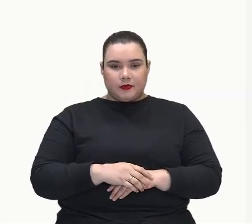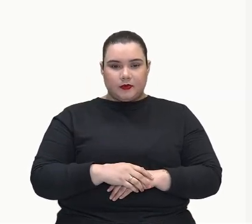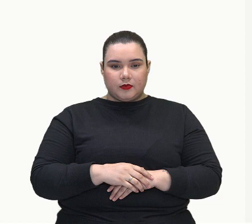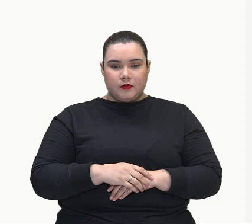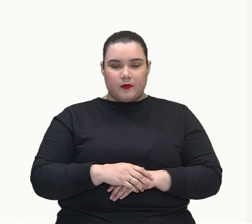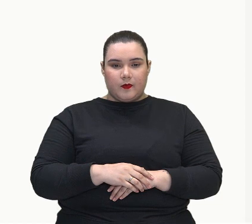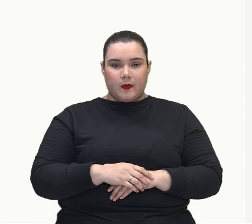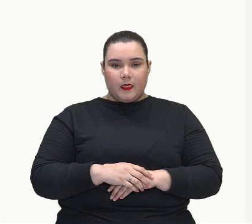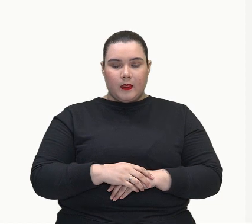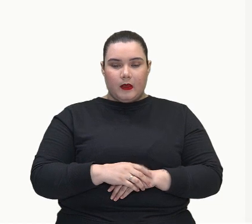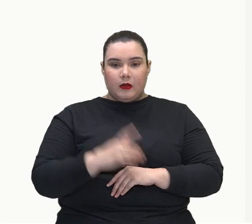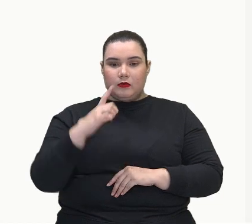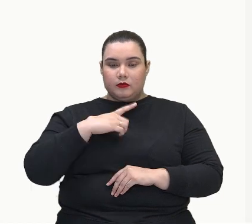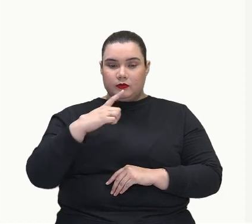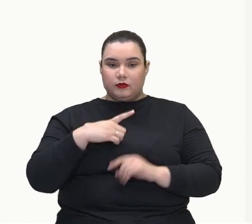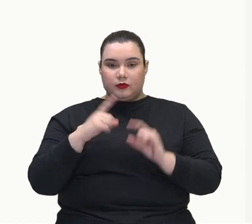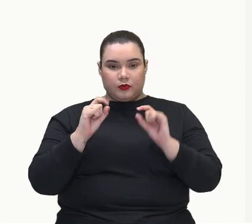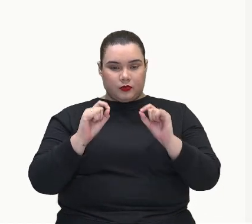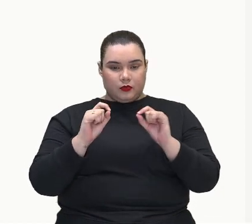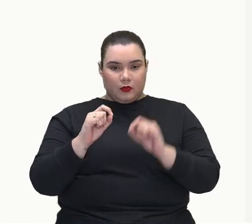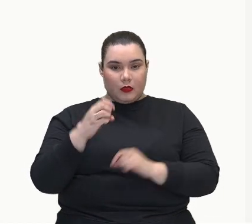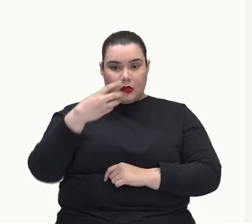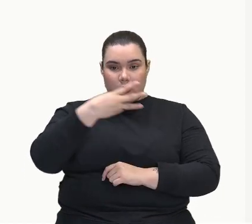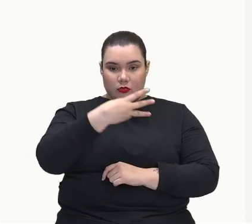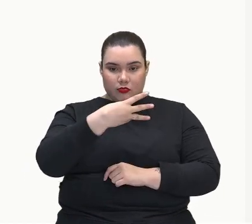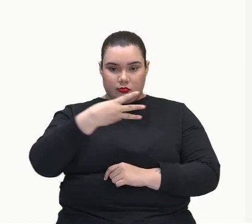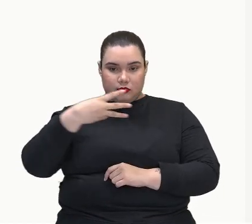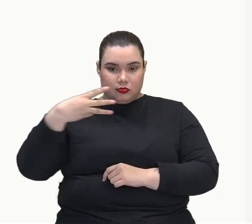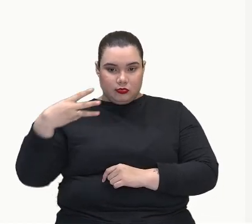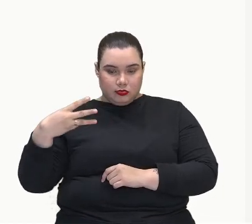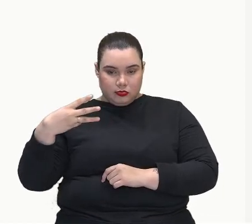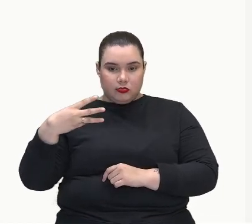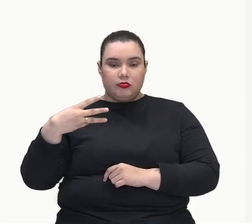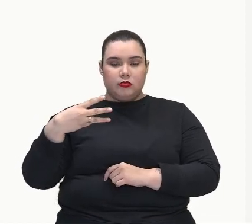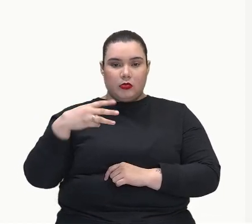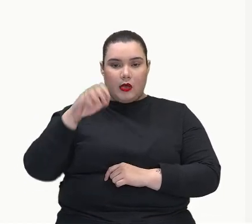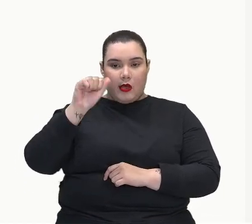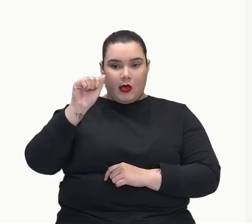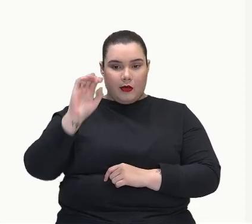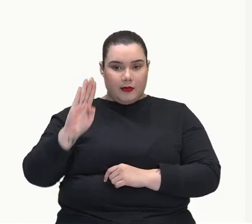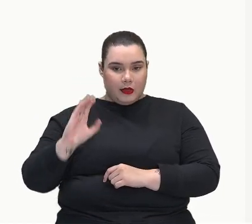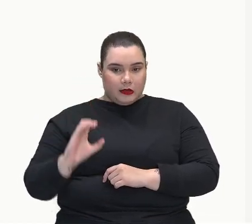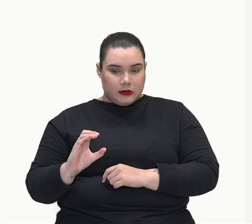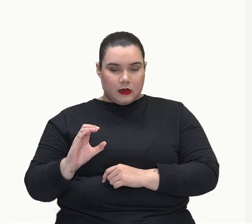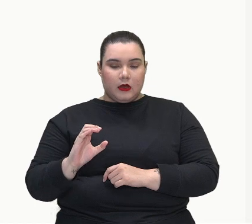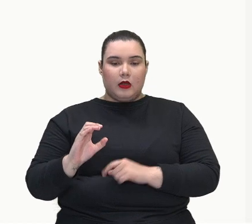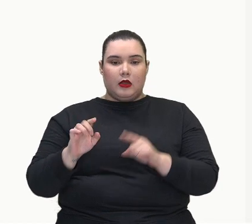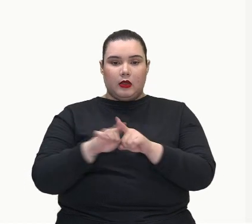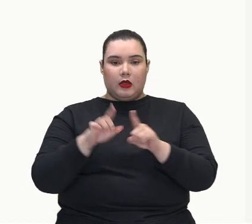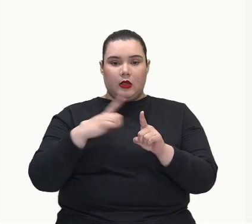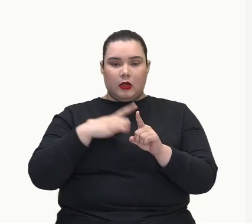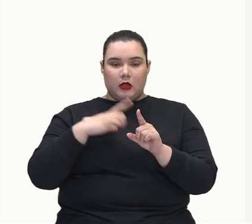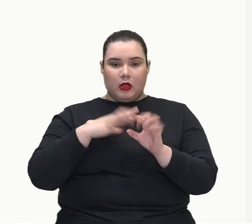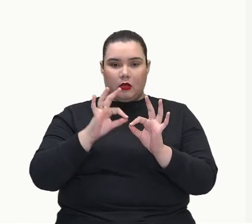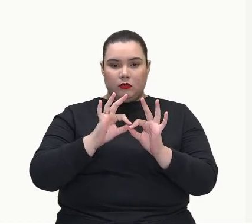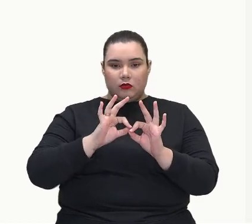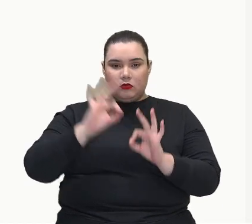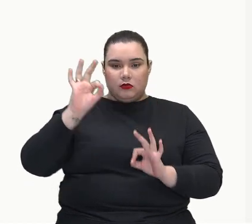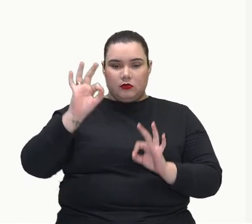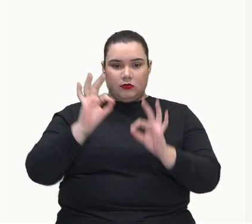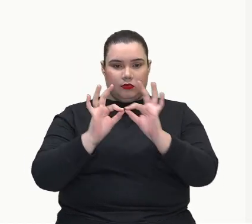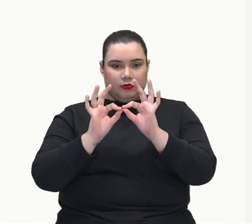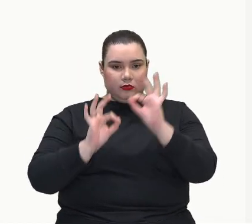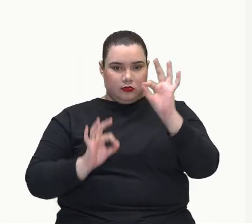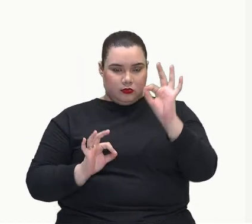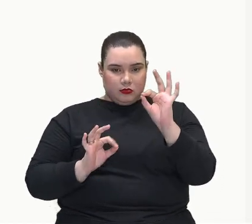onde temos 3 retas paralelas, A, B e C, e elas são cortadas por